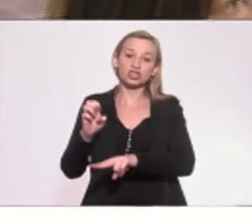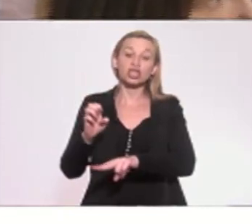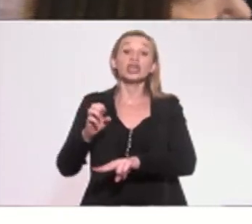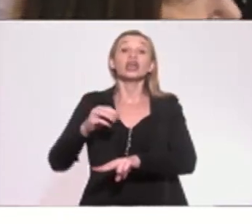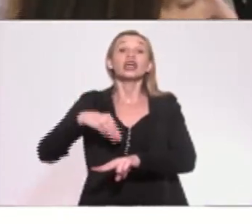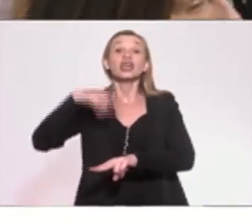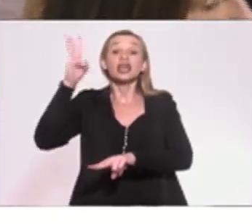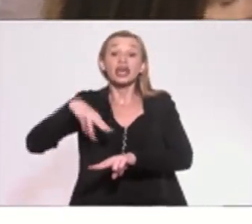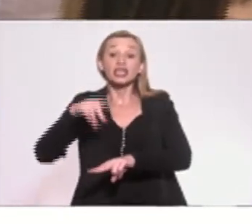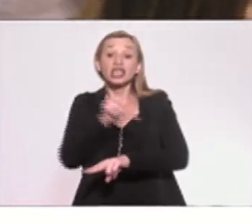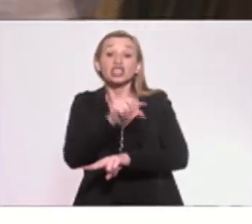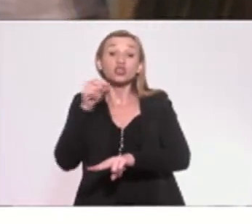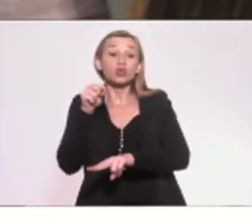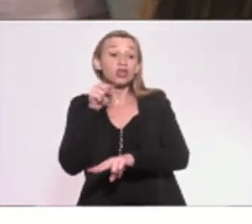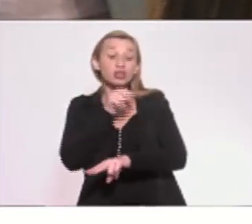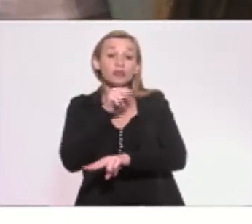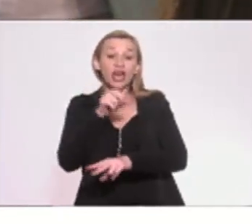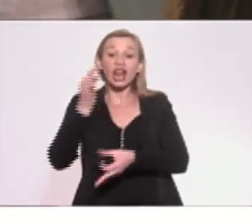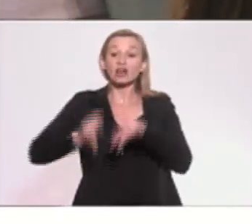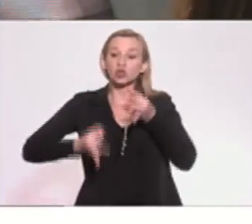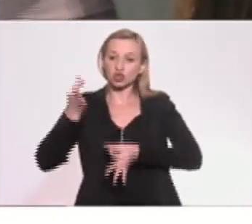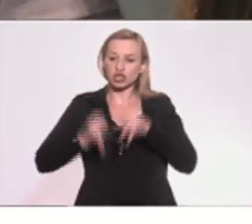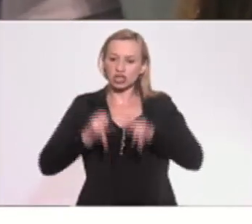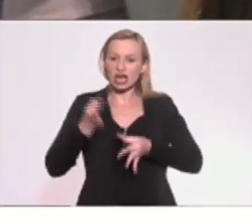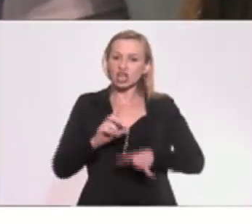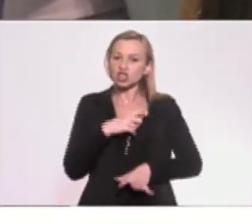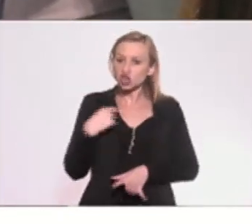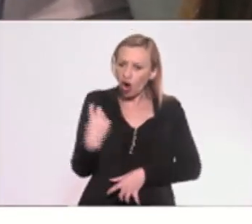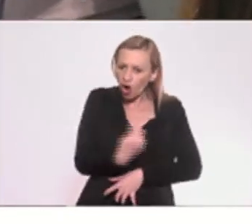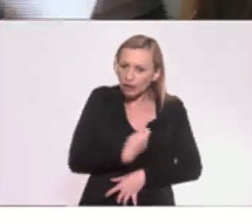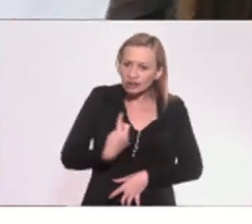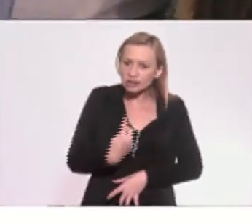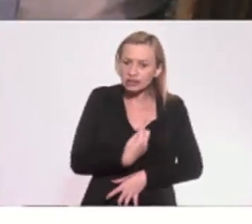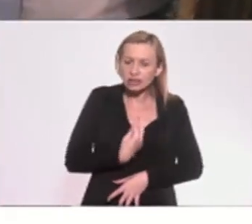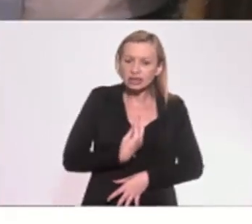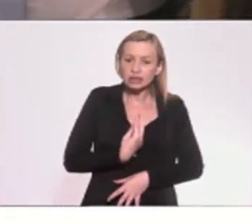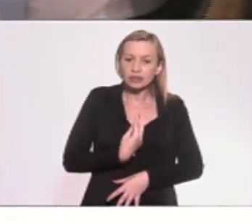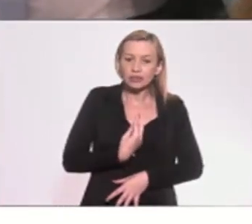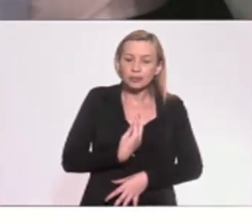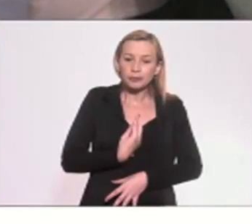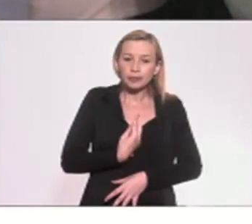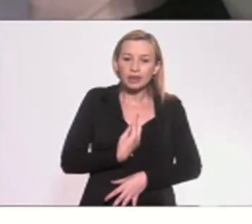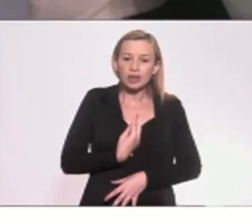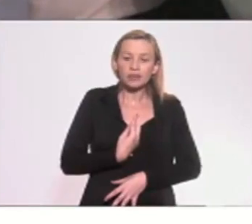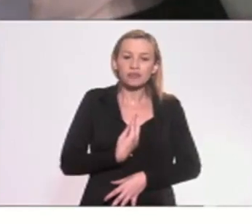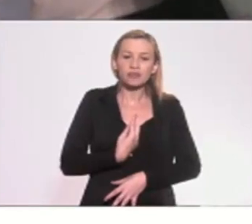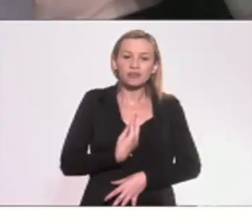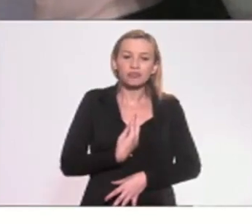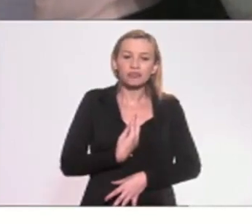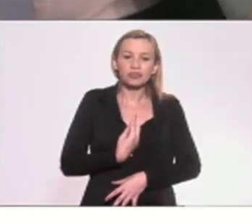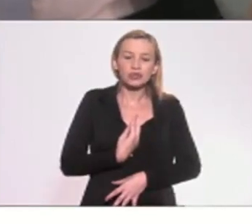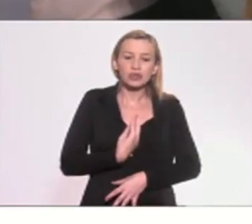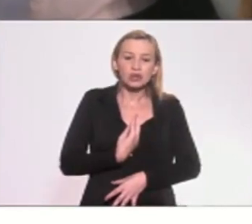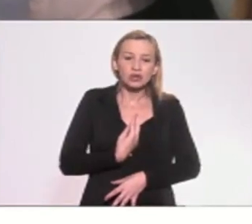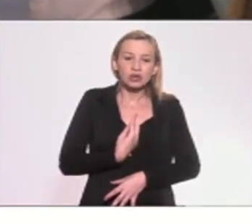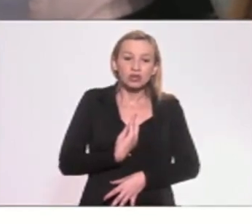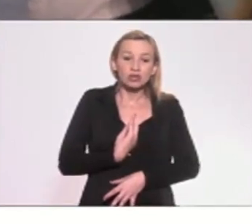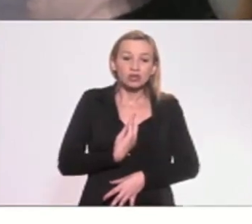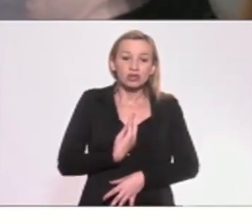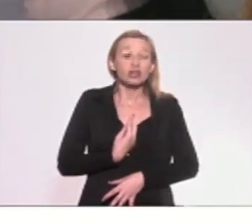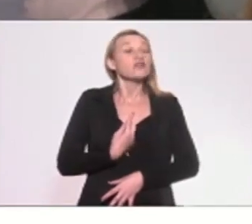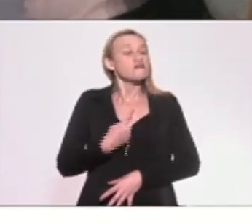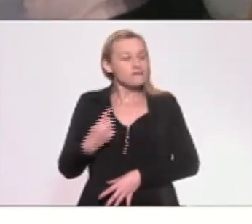o judiciário. Nós aqui dentro, não li, e acho que